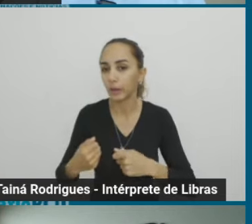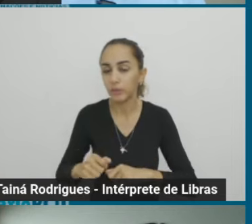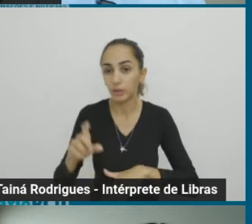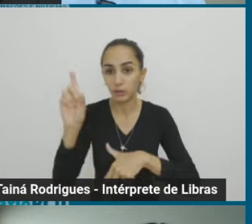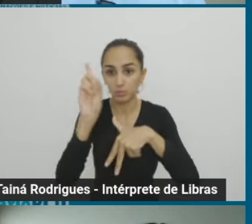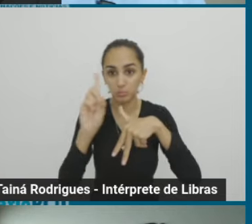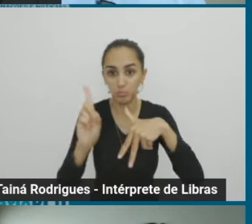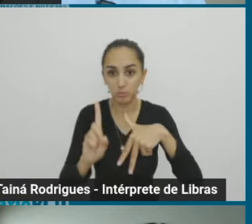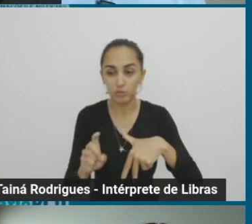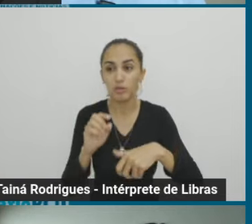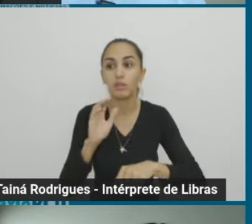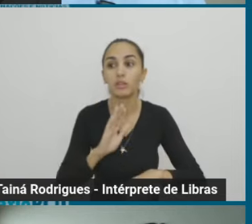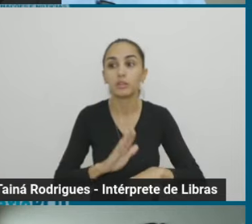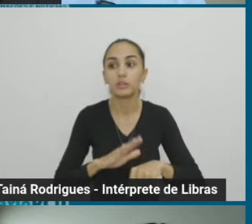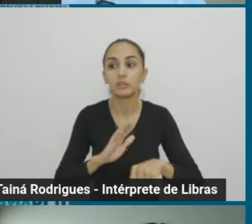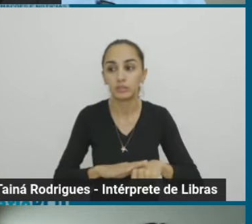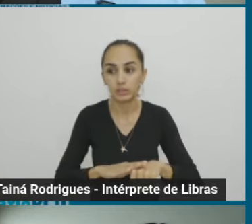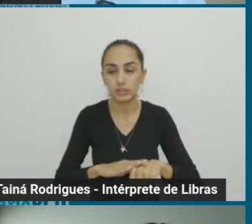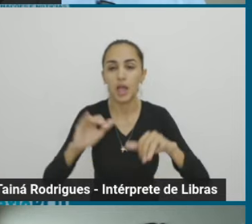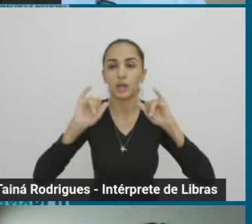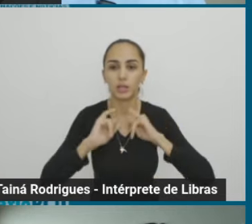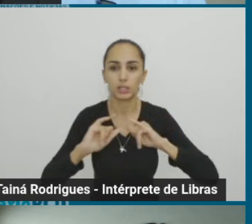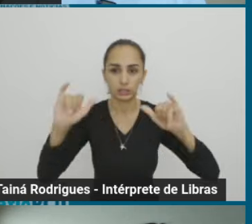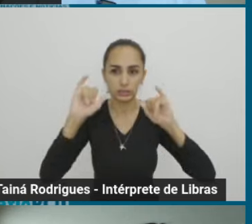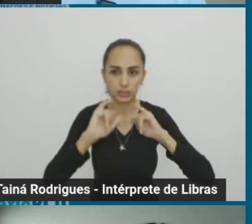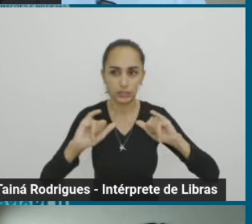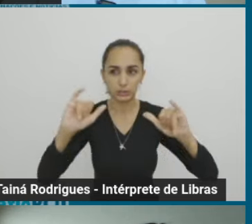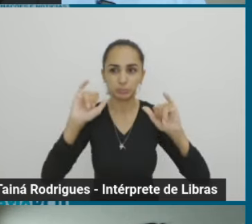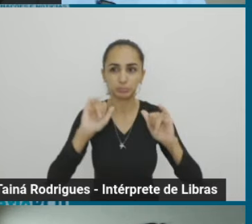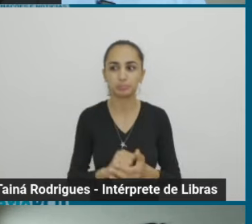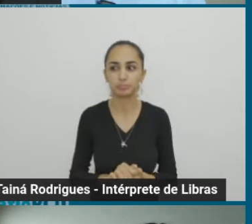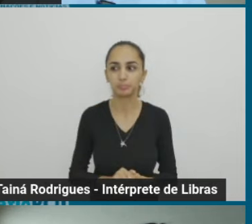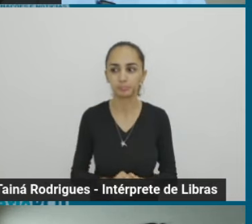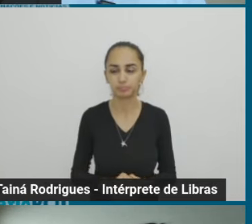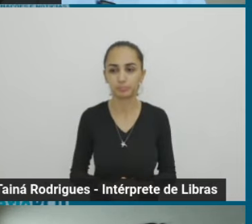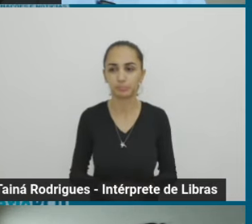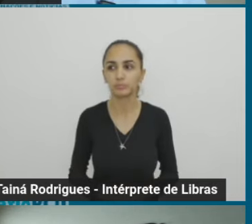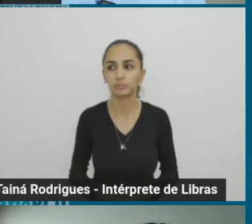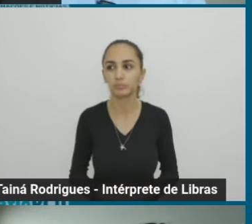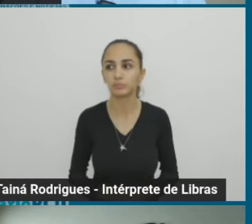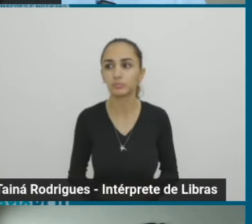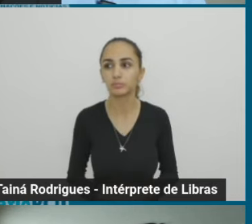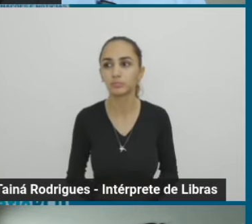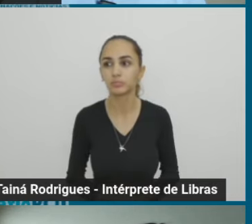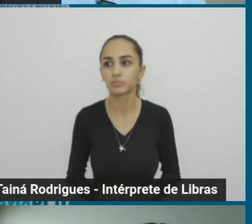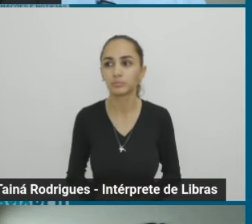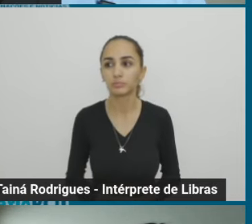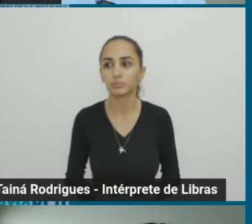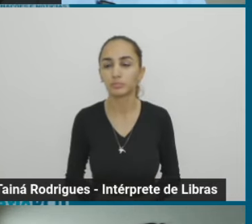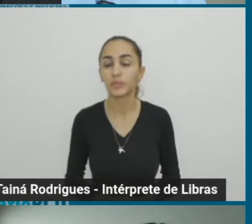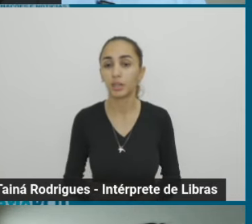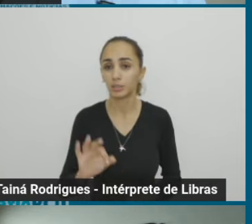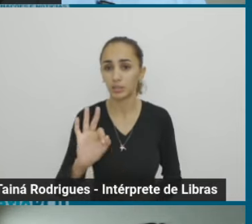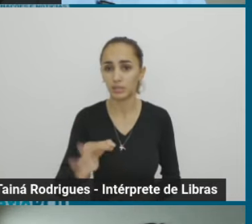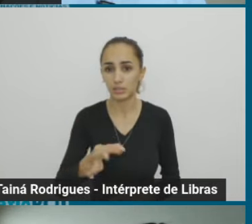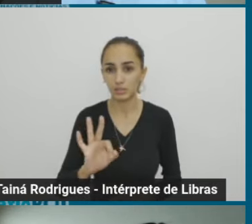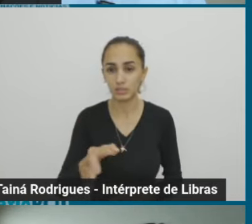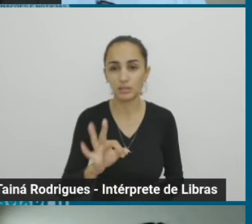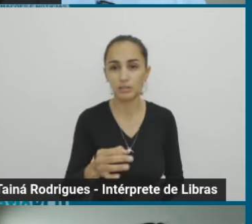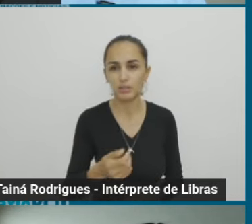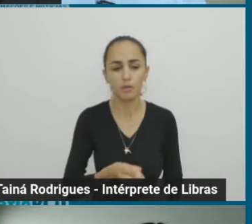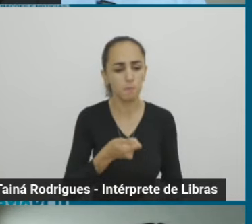possam fazer a sua campanha, a sua propaganda eleitoral? Para que a gente tenha a certeza que, mesmo sem uma